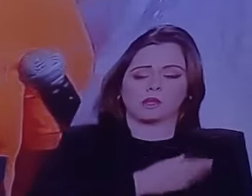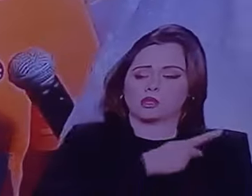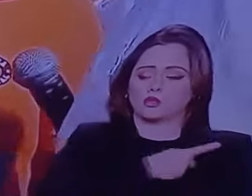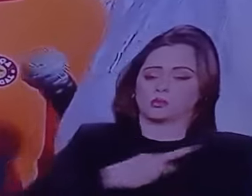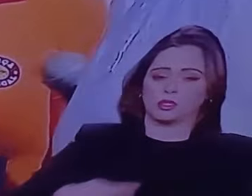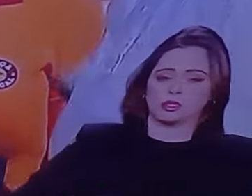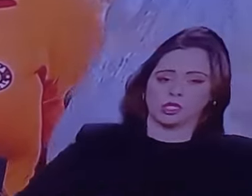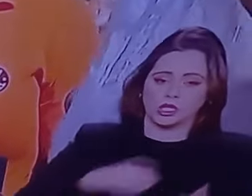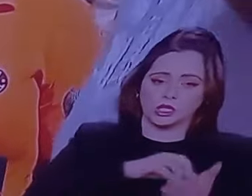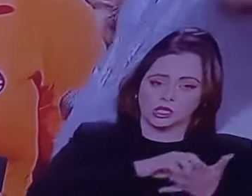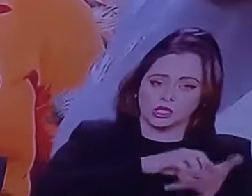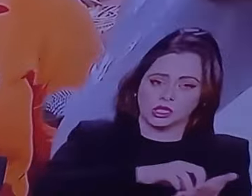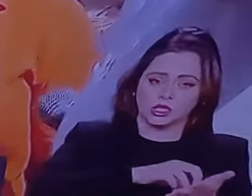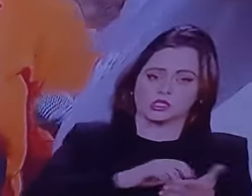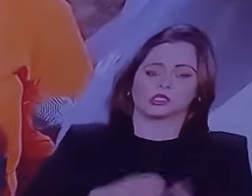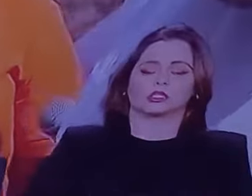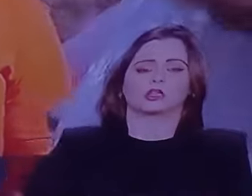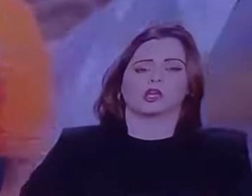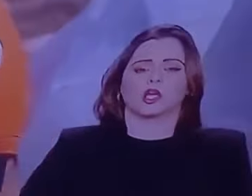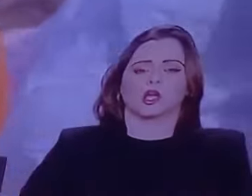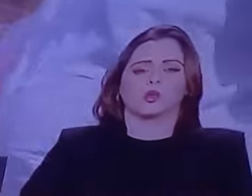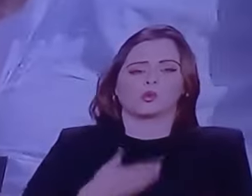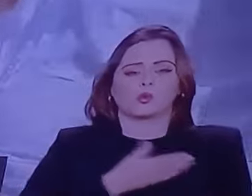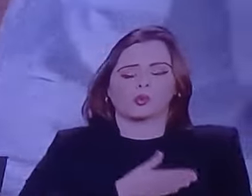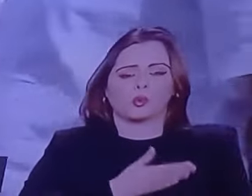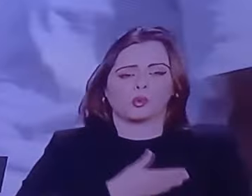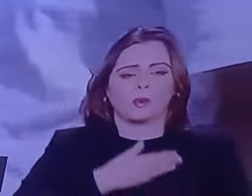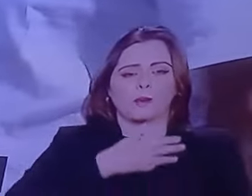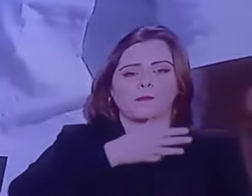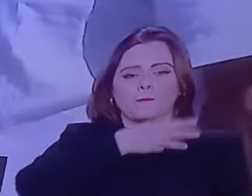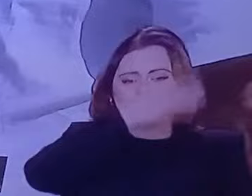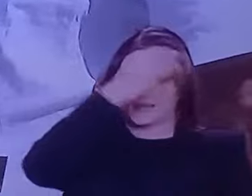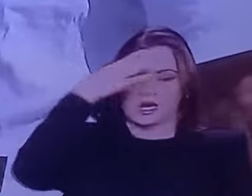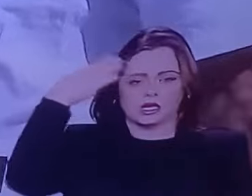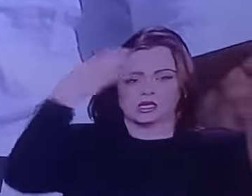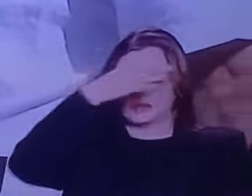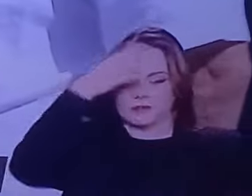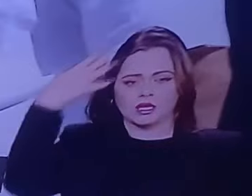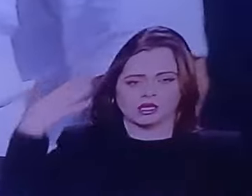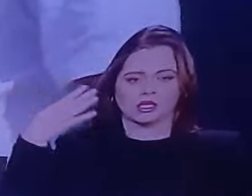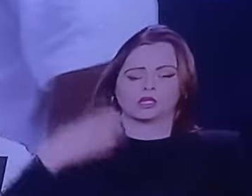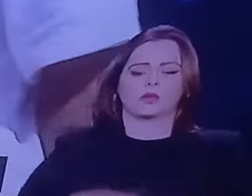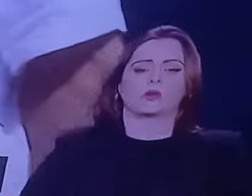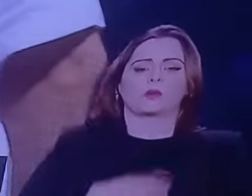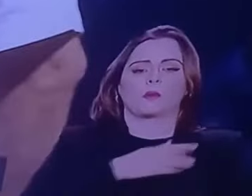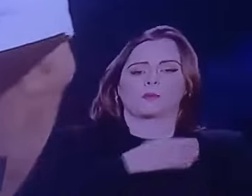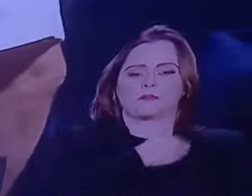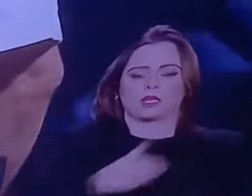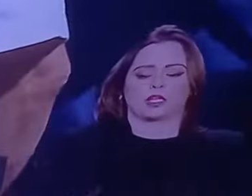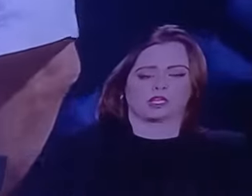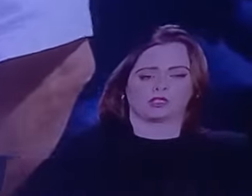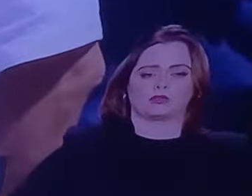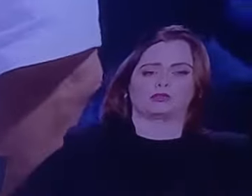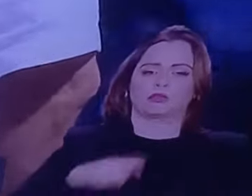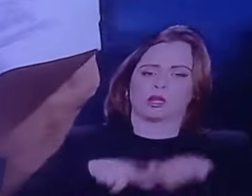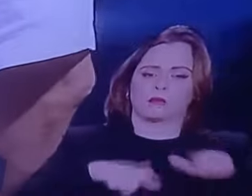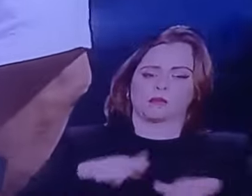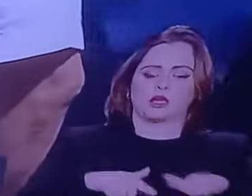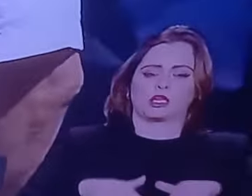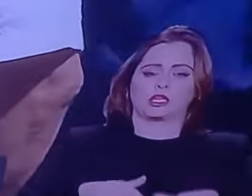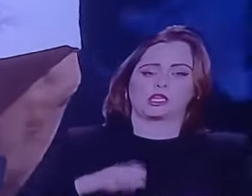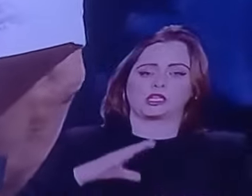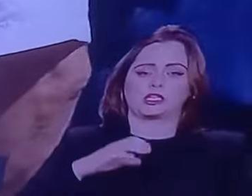das centrais, companheiro Marinho, ministro do Trabalho, companheira Cida, ministra da